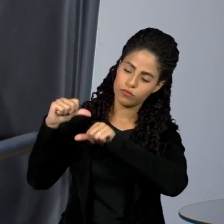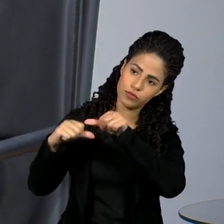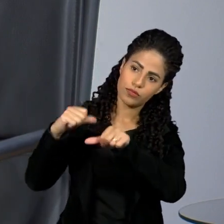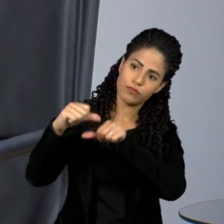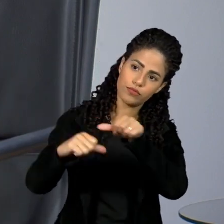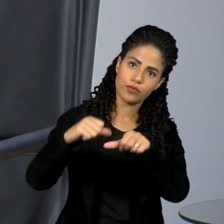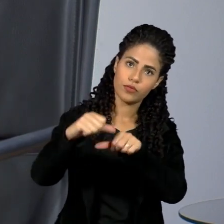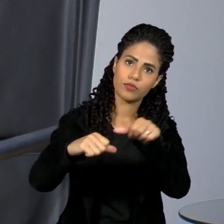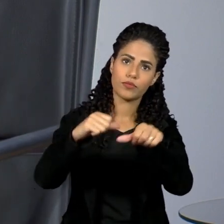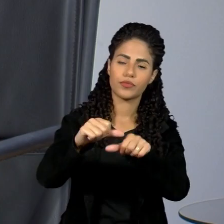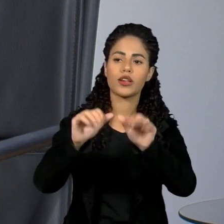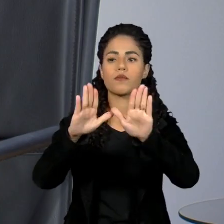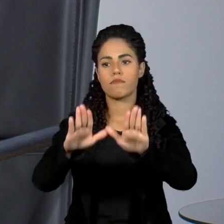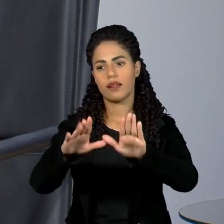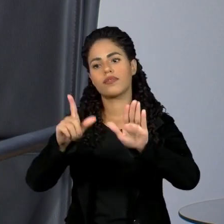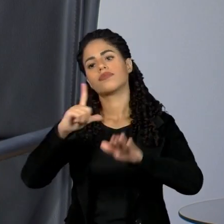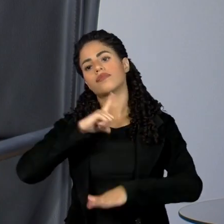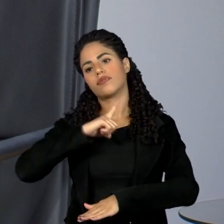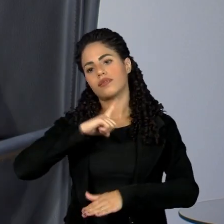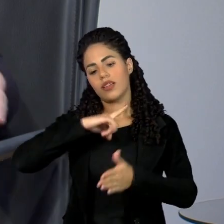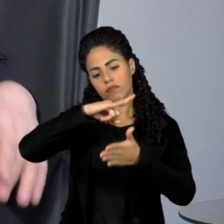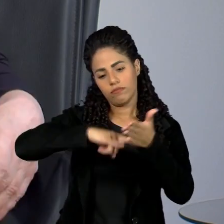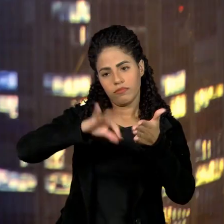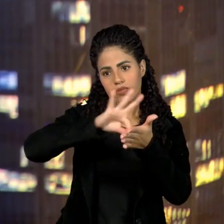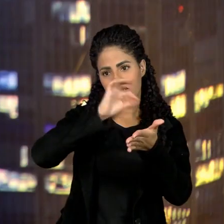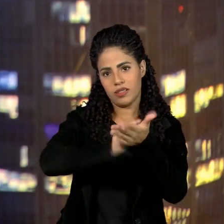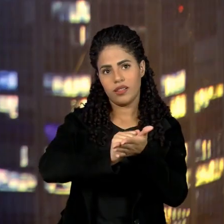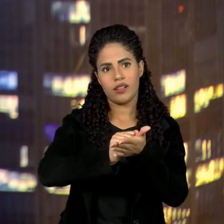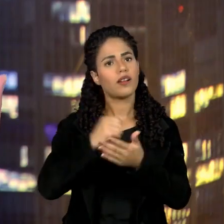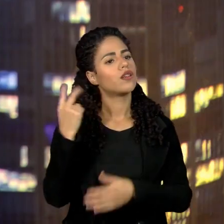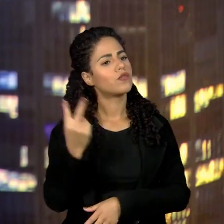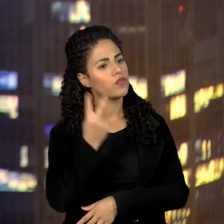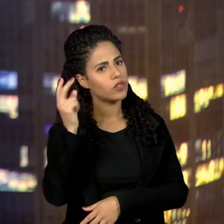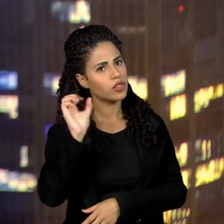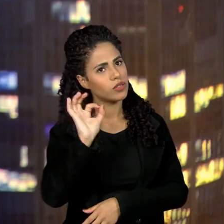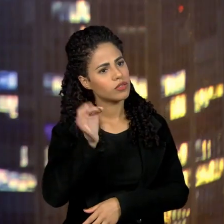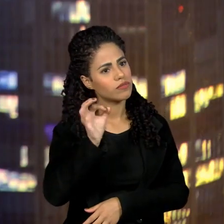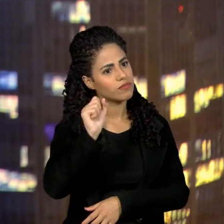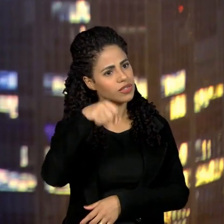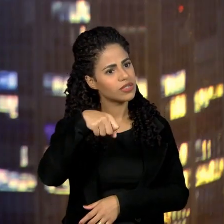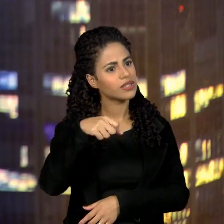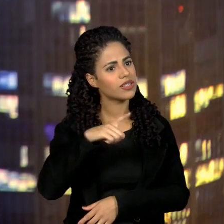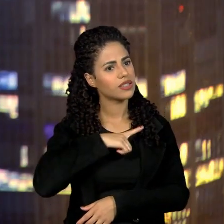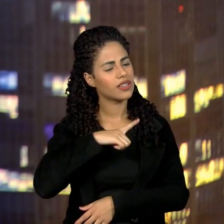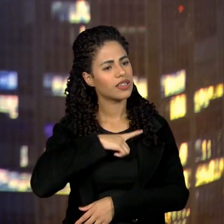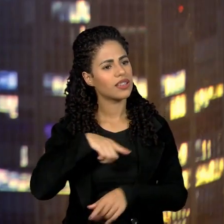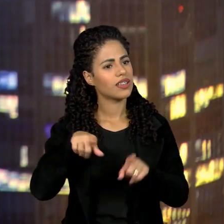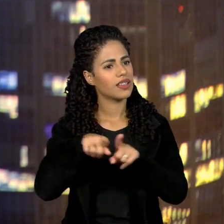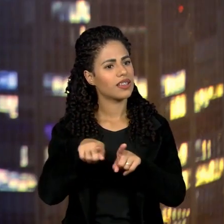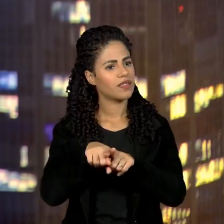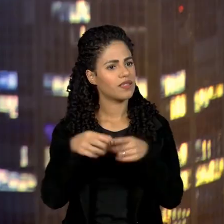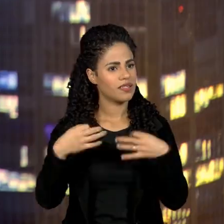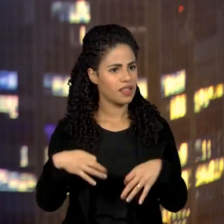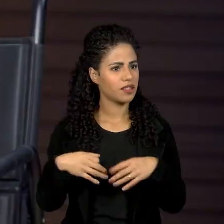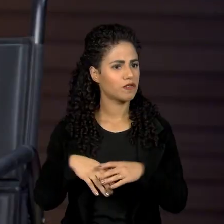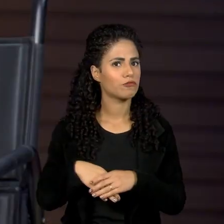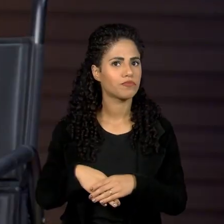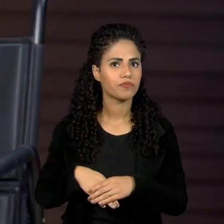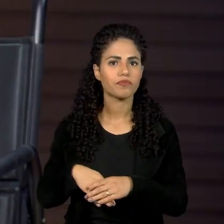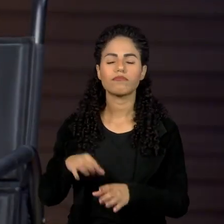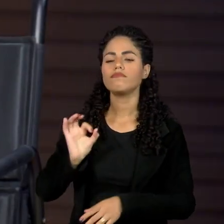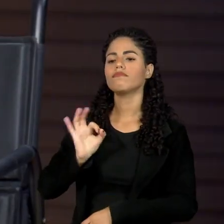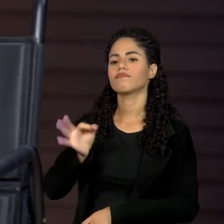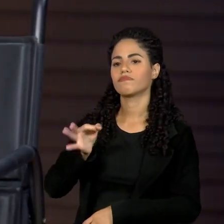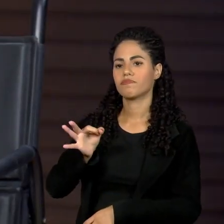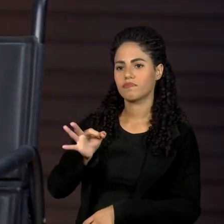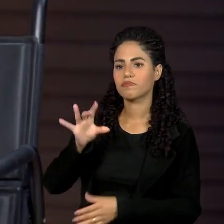Sim. Mas eles têm um reconhecimento. Há uma valorização também nesse sentido na nossa culinária, não é? Sim, com certeza. Eu